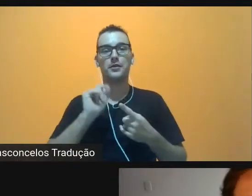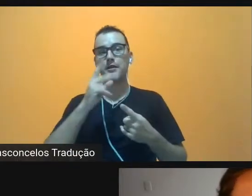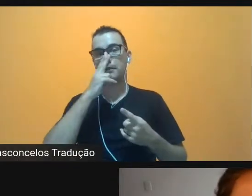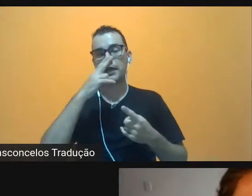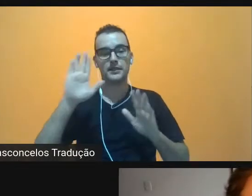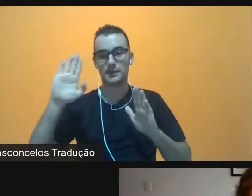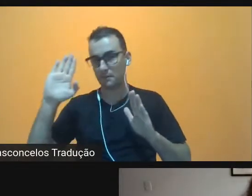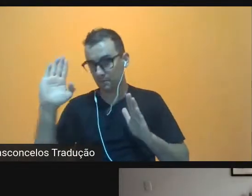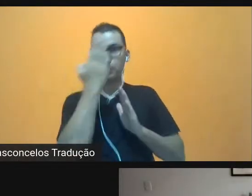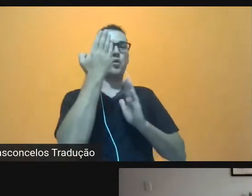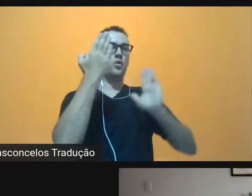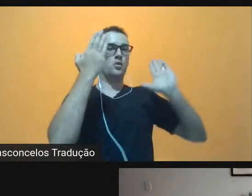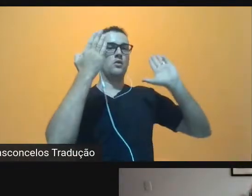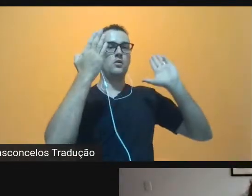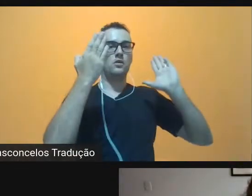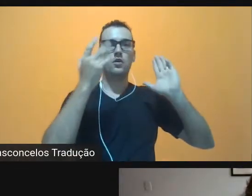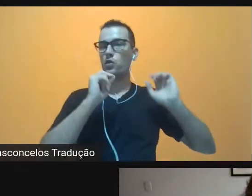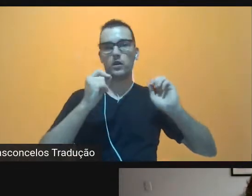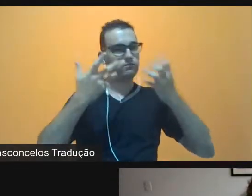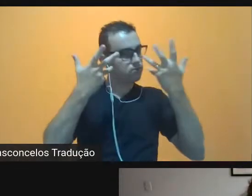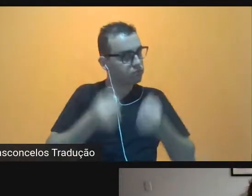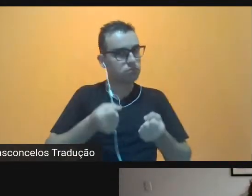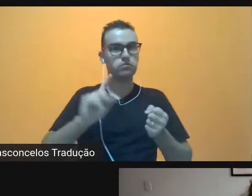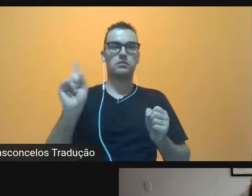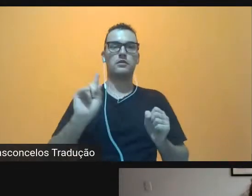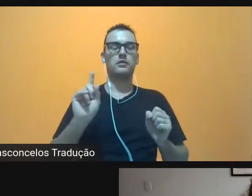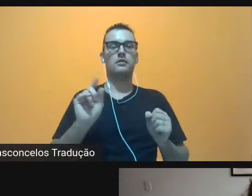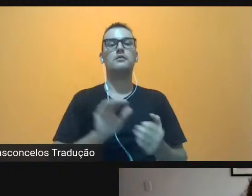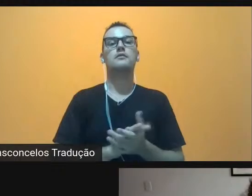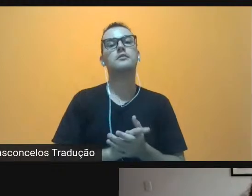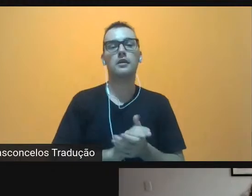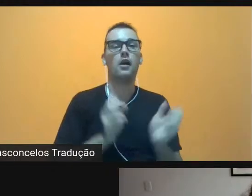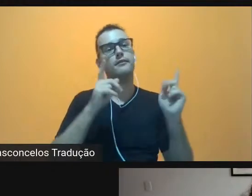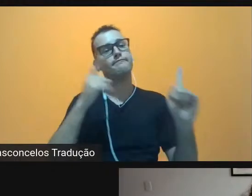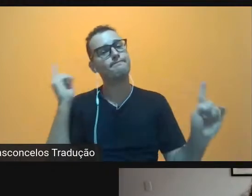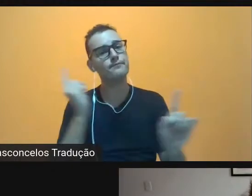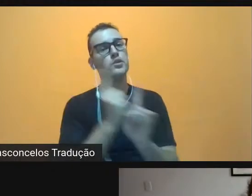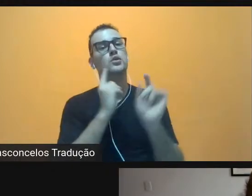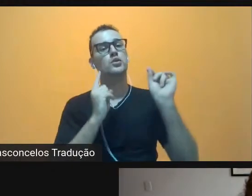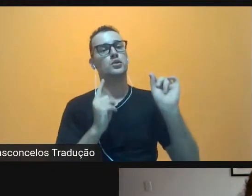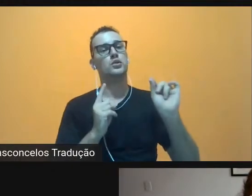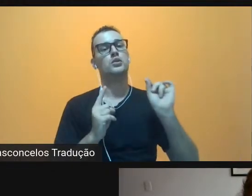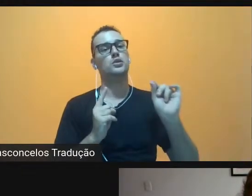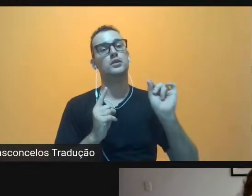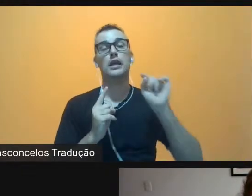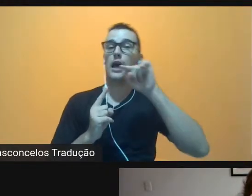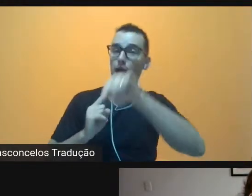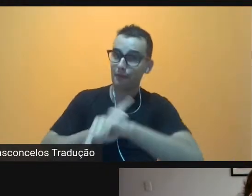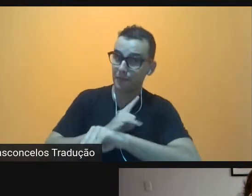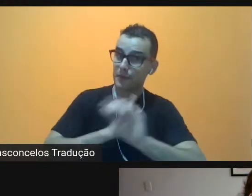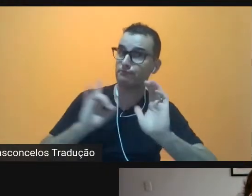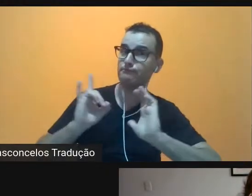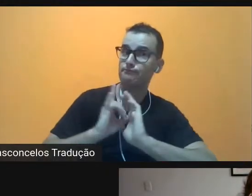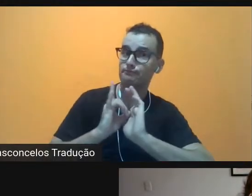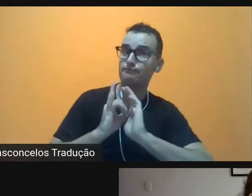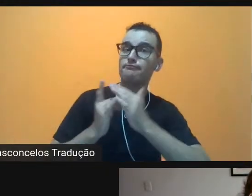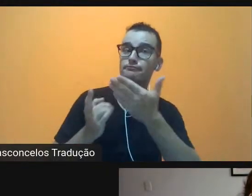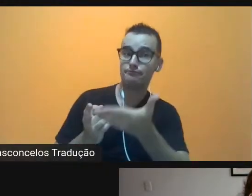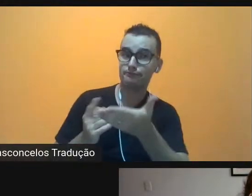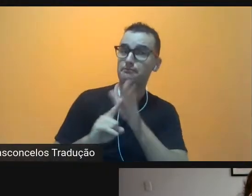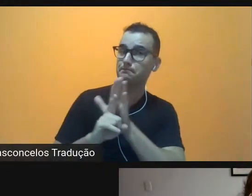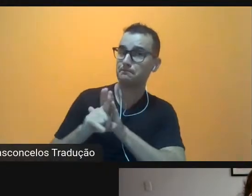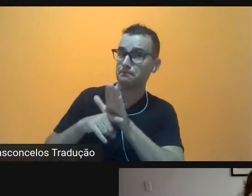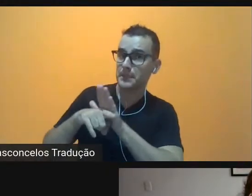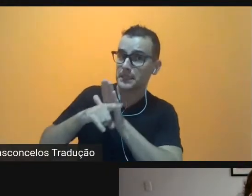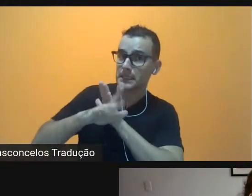cara, dessa recusa, enfim, eu descobri o CNPDI, assim, pesquisando,